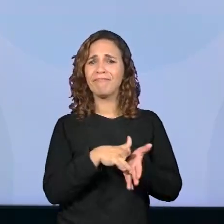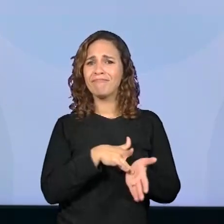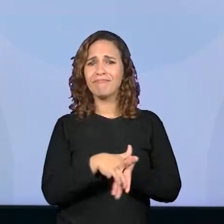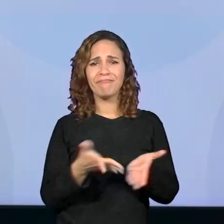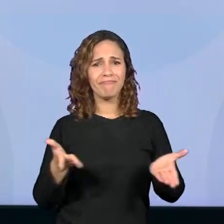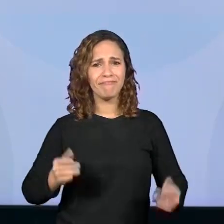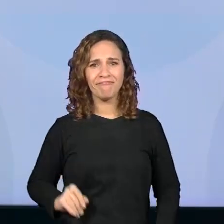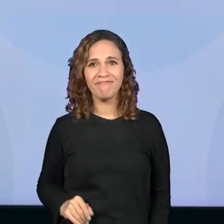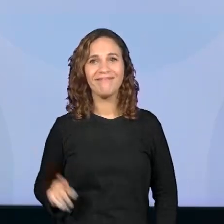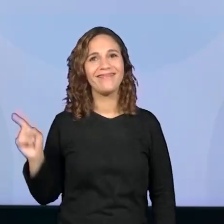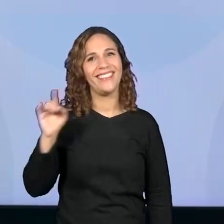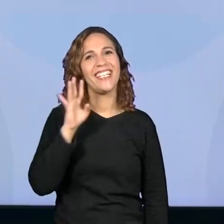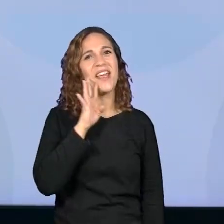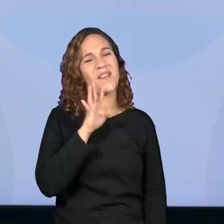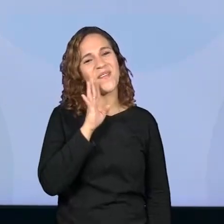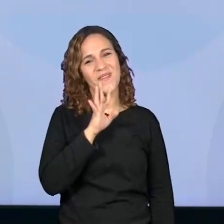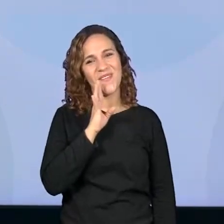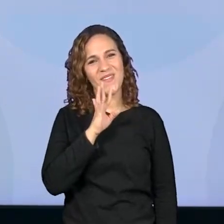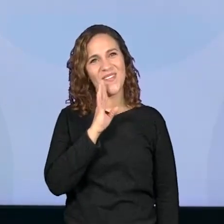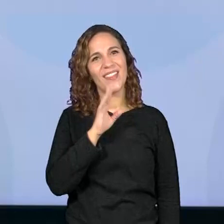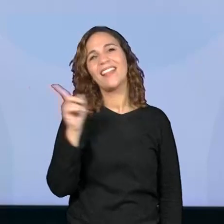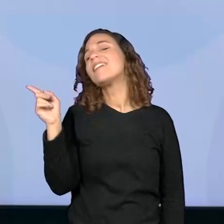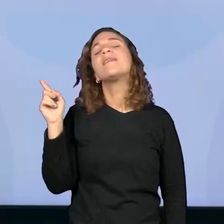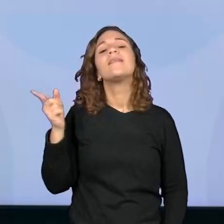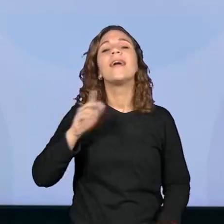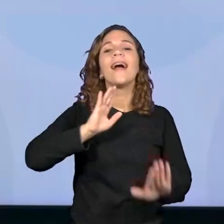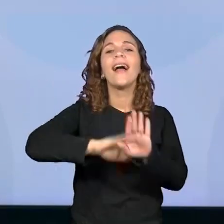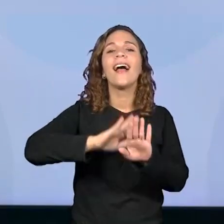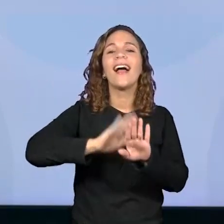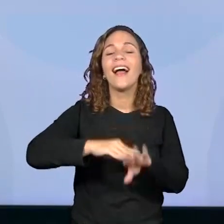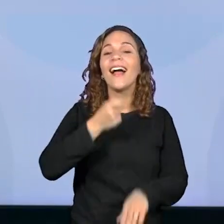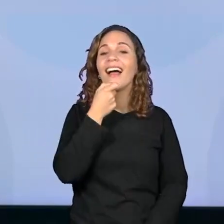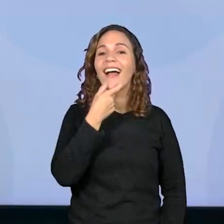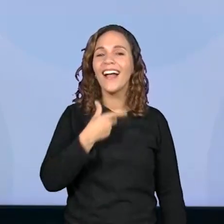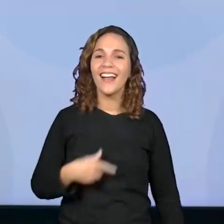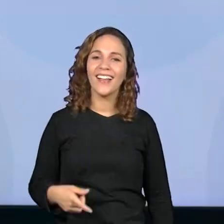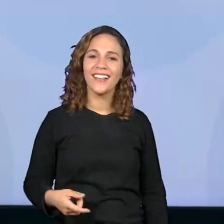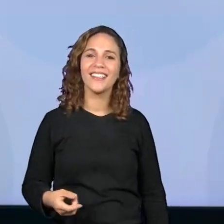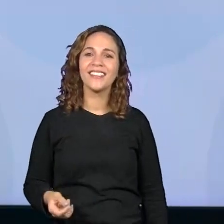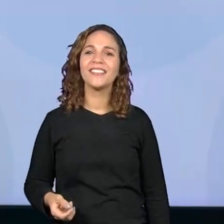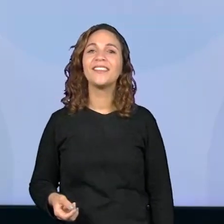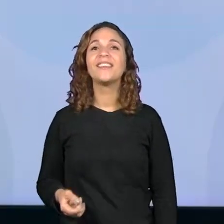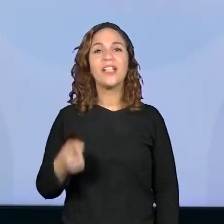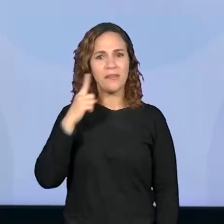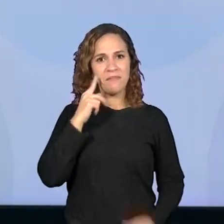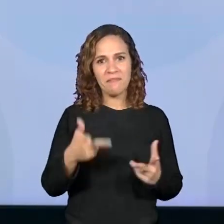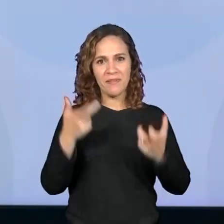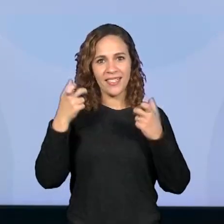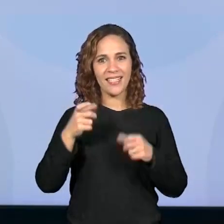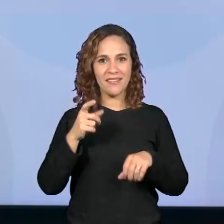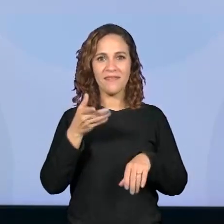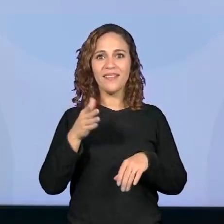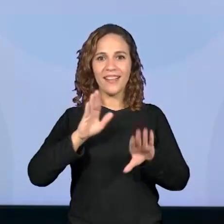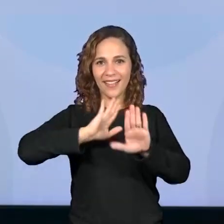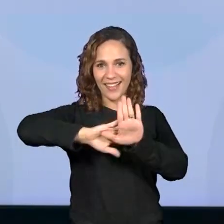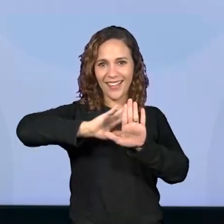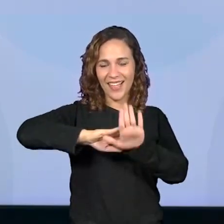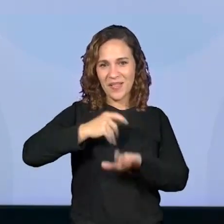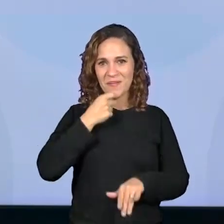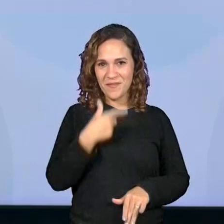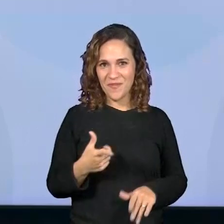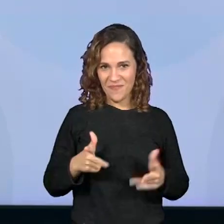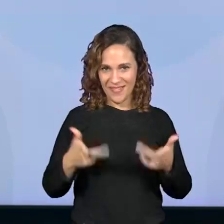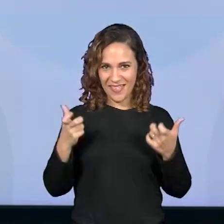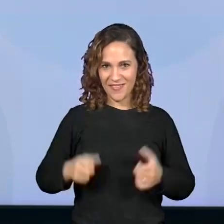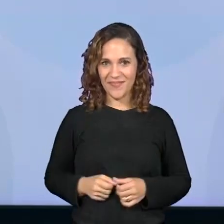muito legal para a gente poder inferir o humor, né? Onde está o humor? Será que os estudantes conseguem perceber? Acho que nesse momento poderia dar